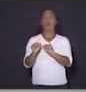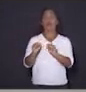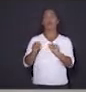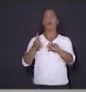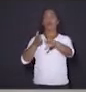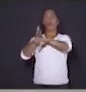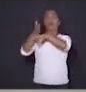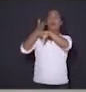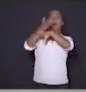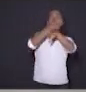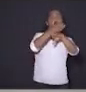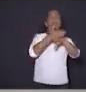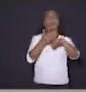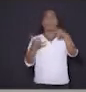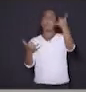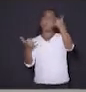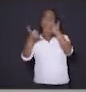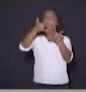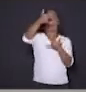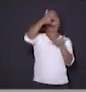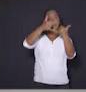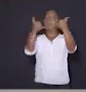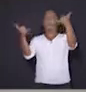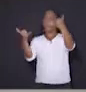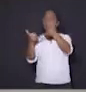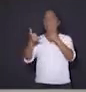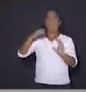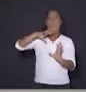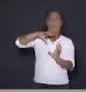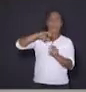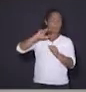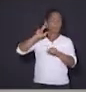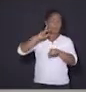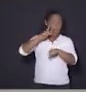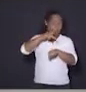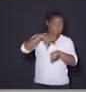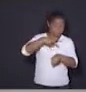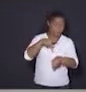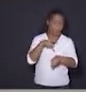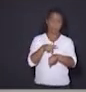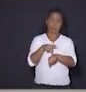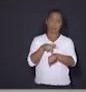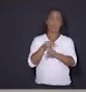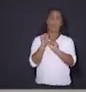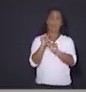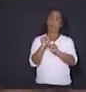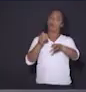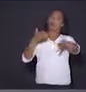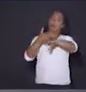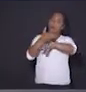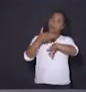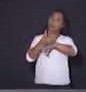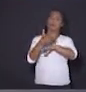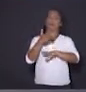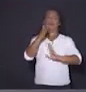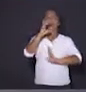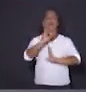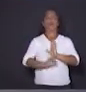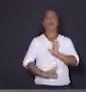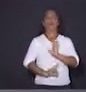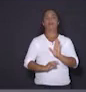país e que partem juntos somente dessa noção de que é o acesso à internet deve ser considerado como um direito